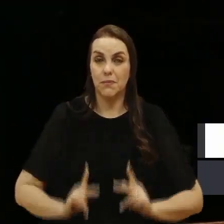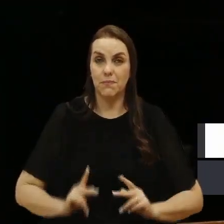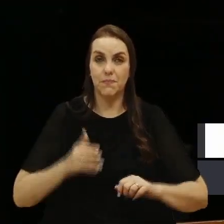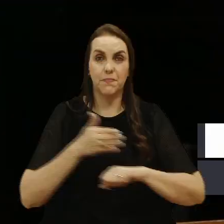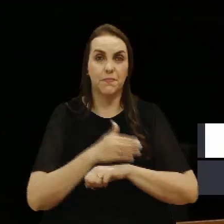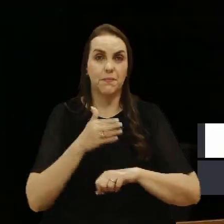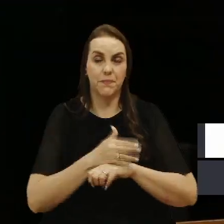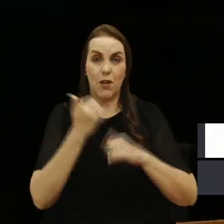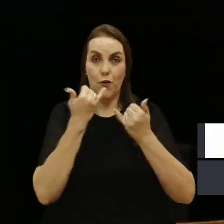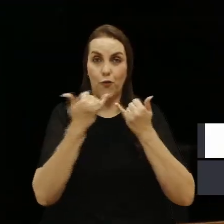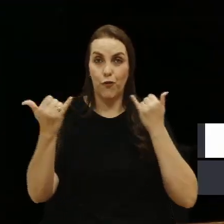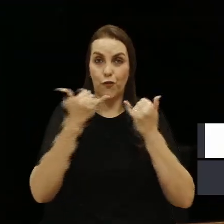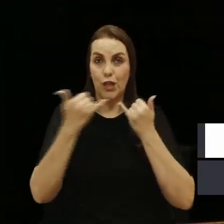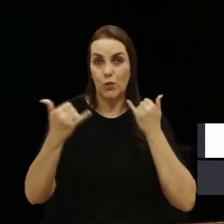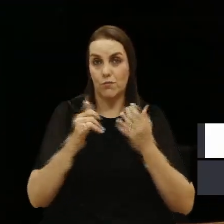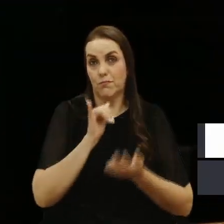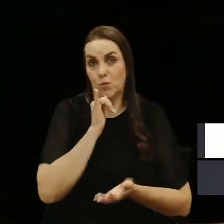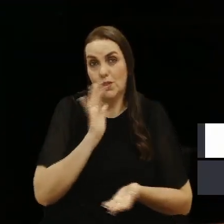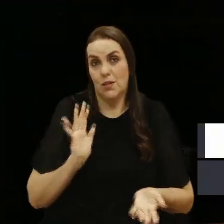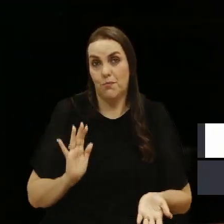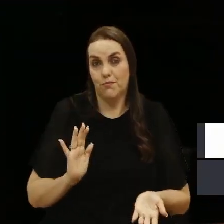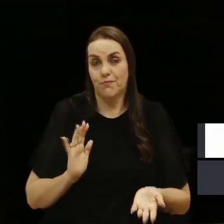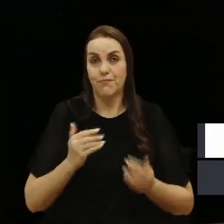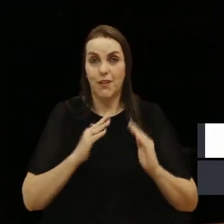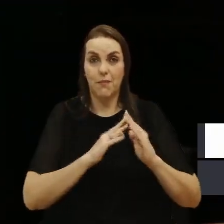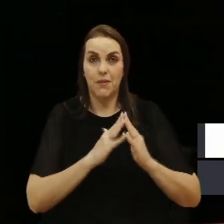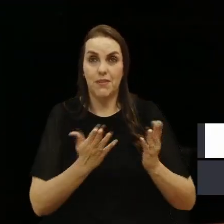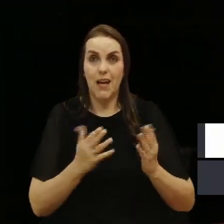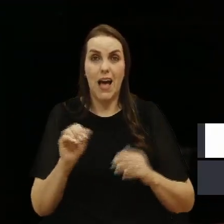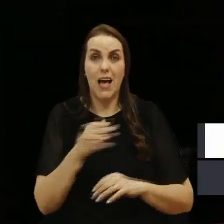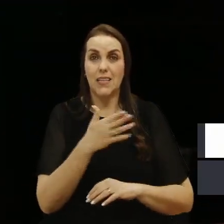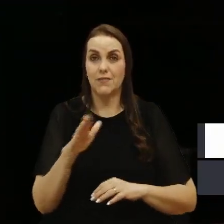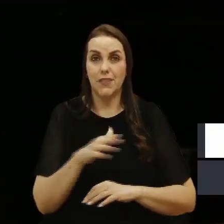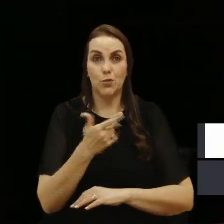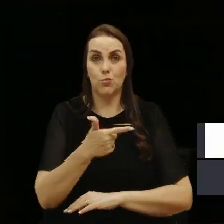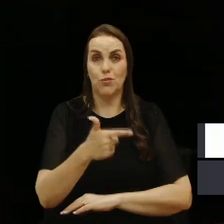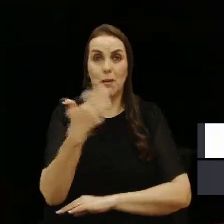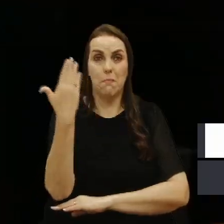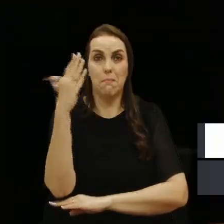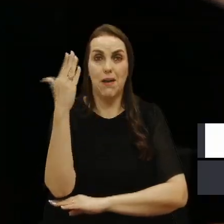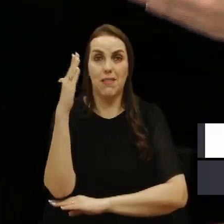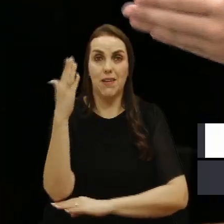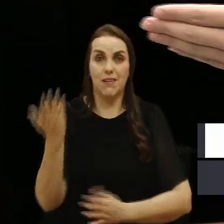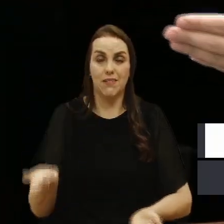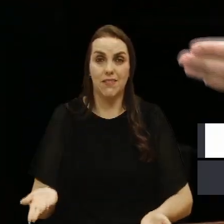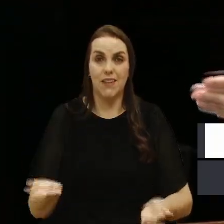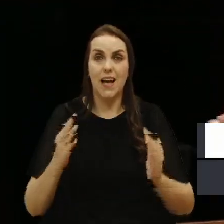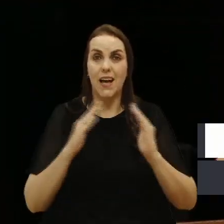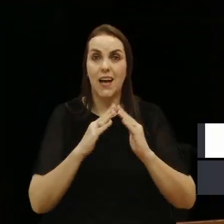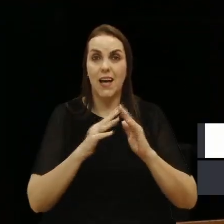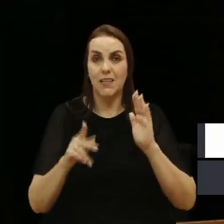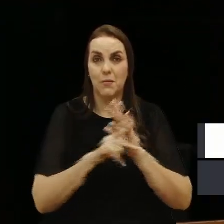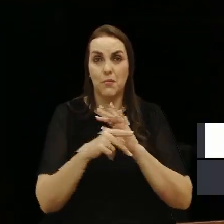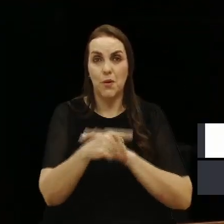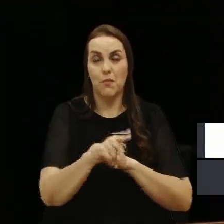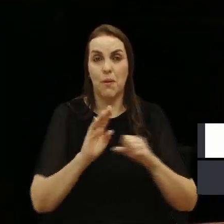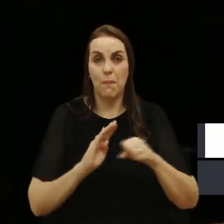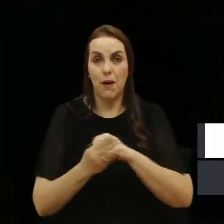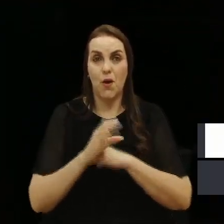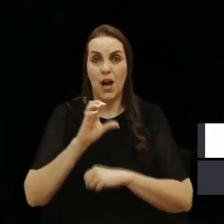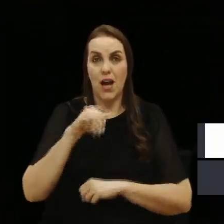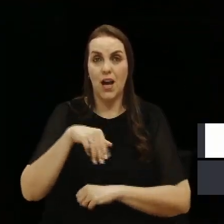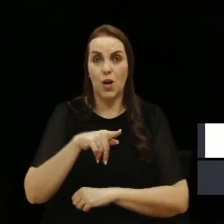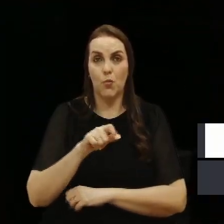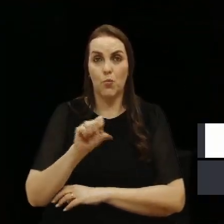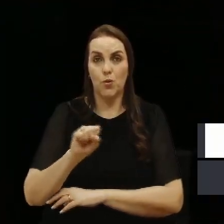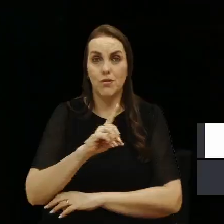à fiação, por exemplo, pela habitação, mas se às vezes não tem nem madeira. Se as casas lá do Campos da Serra